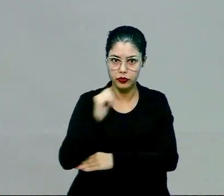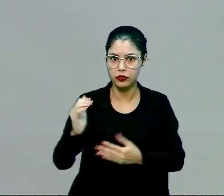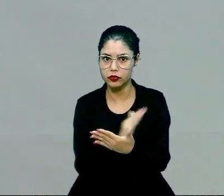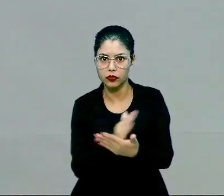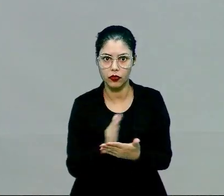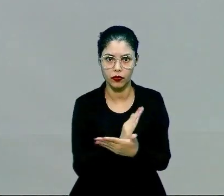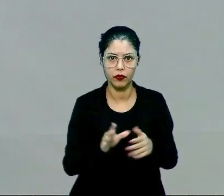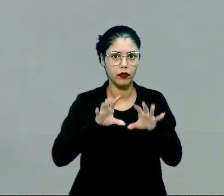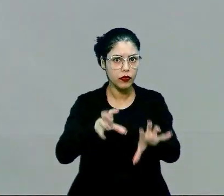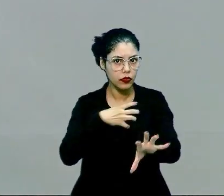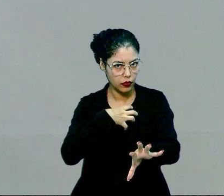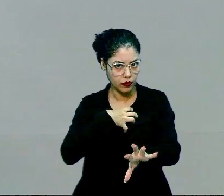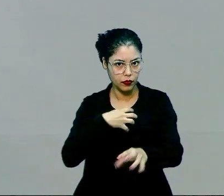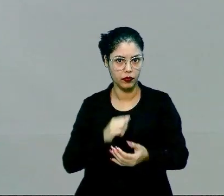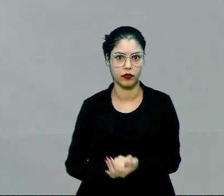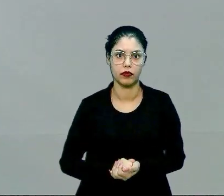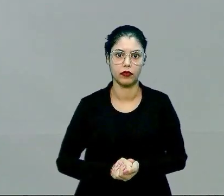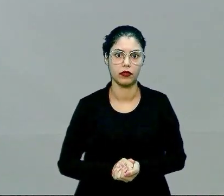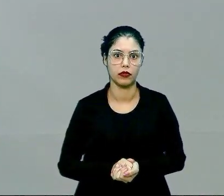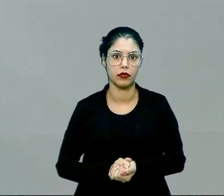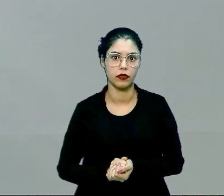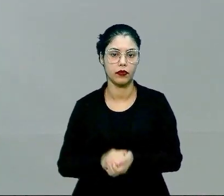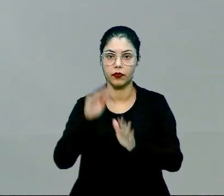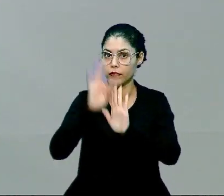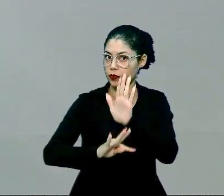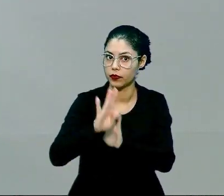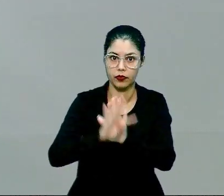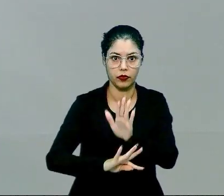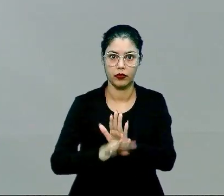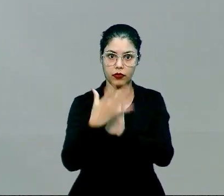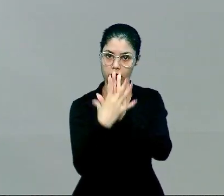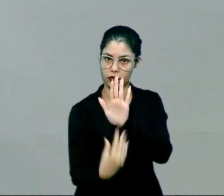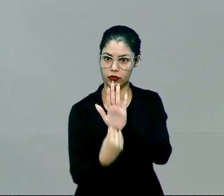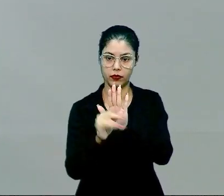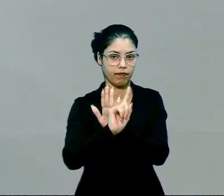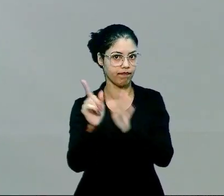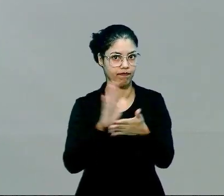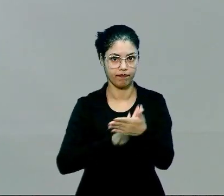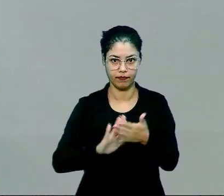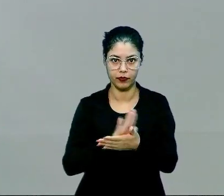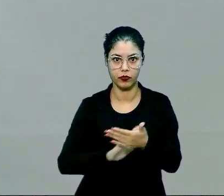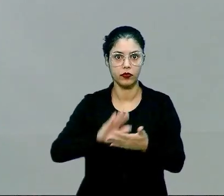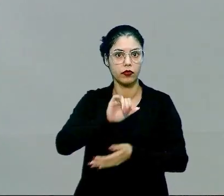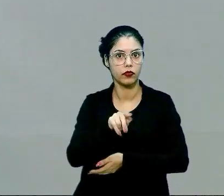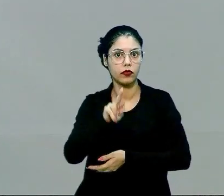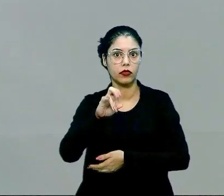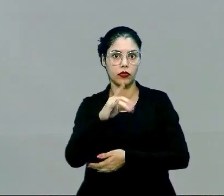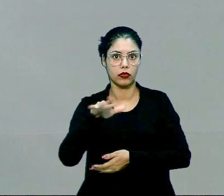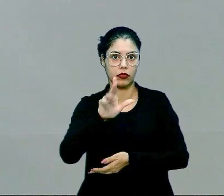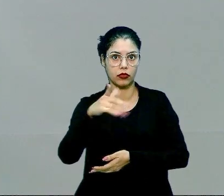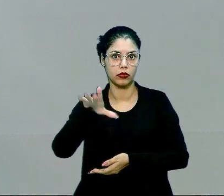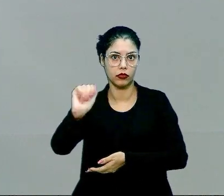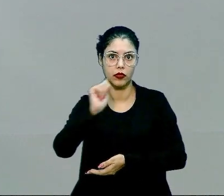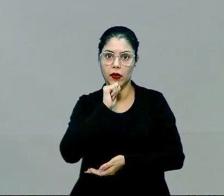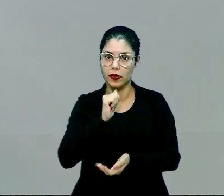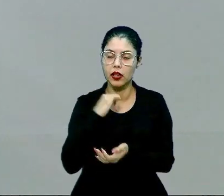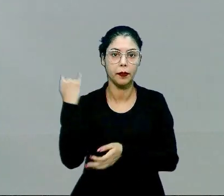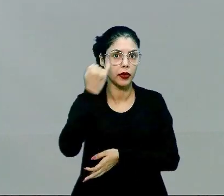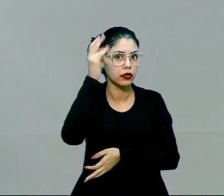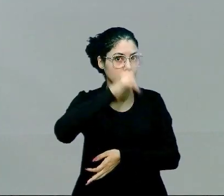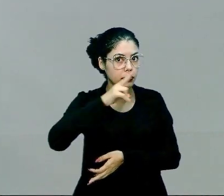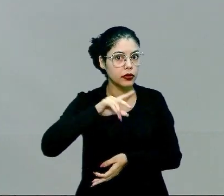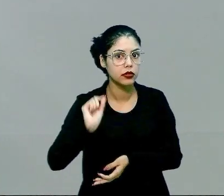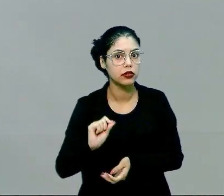algo nesse sentido? No texto não foi mencionado nada sobre suplementação, nada nesse contexto. É